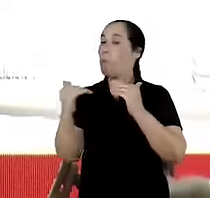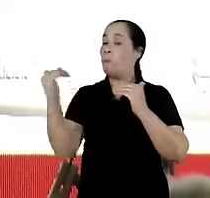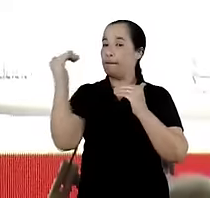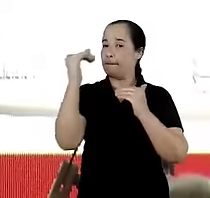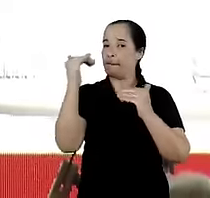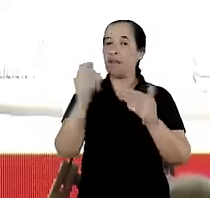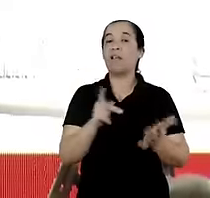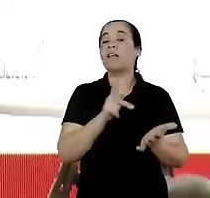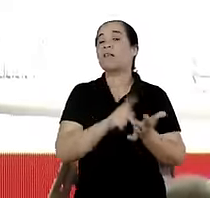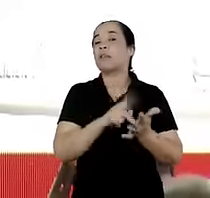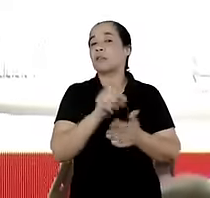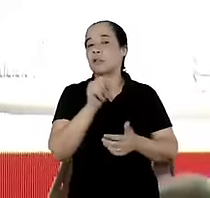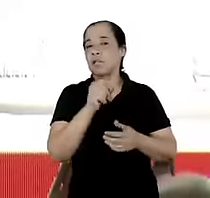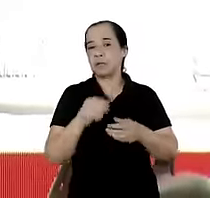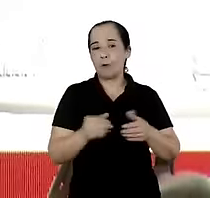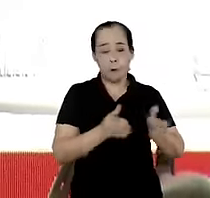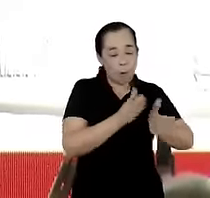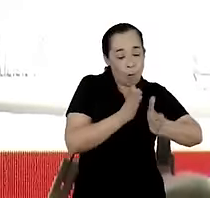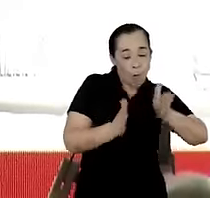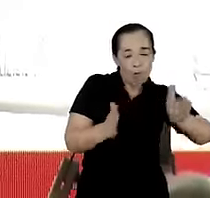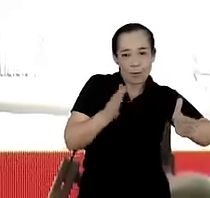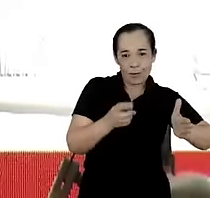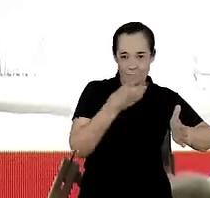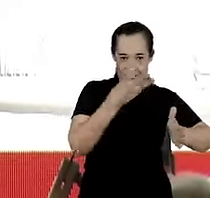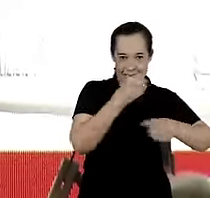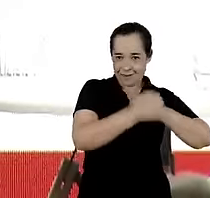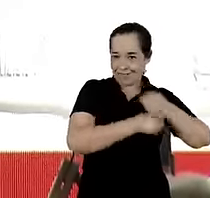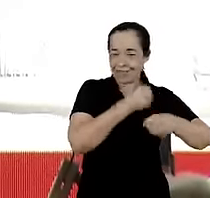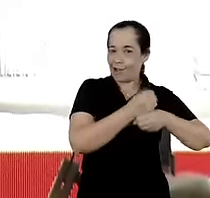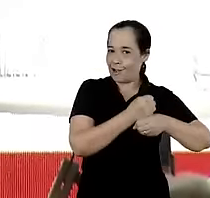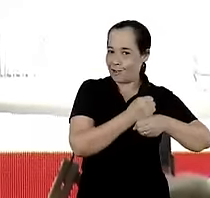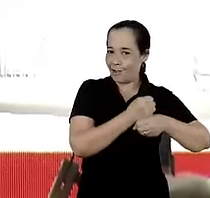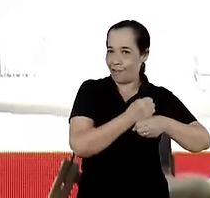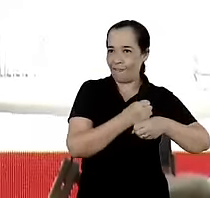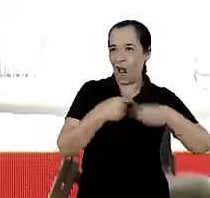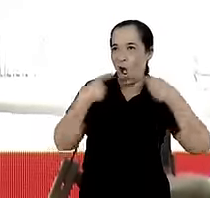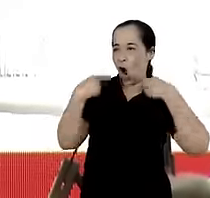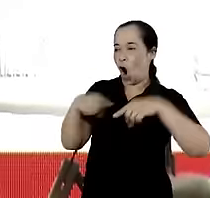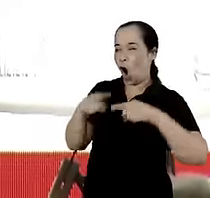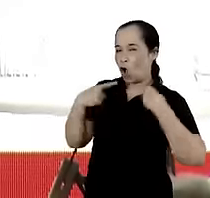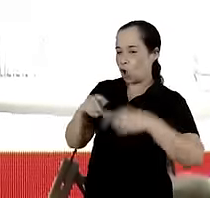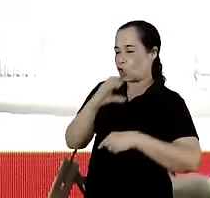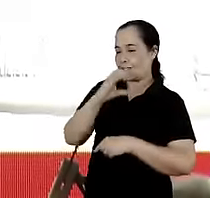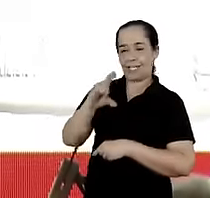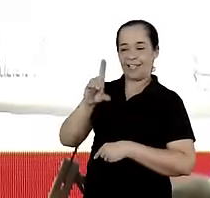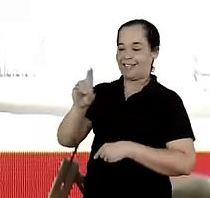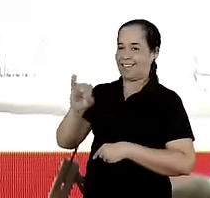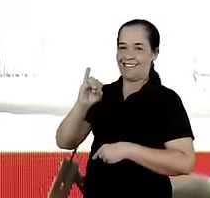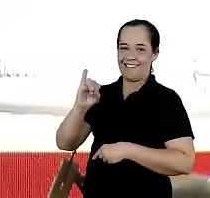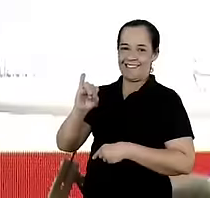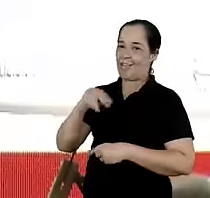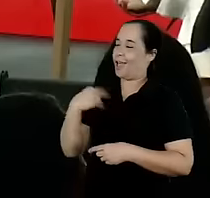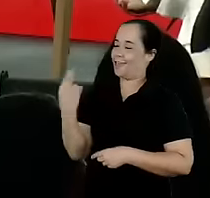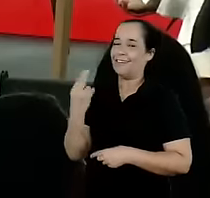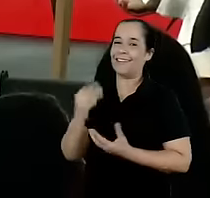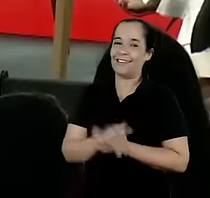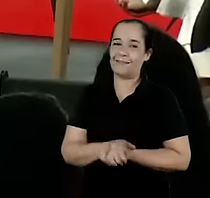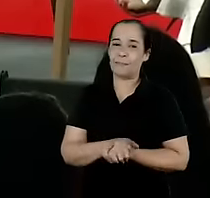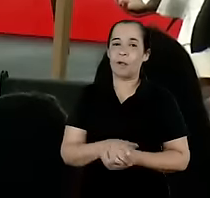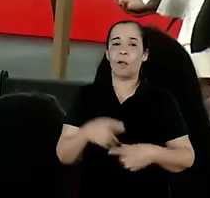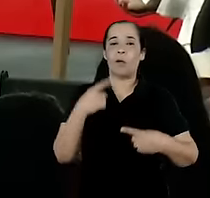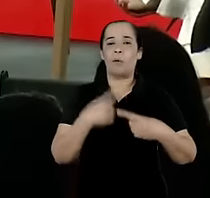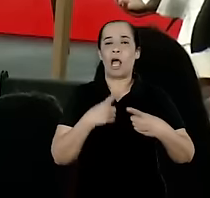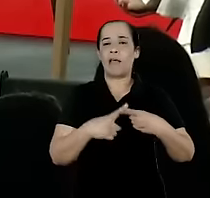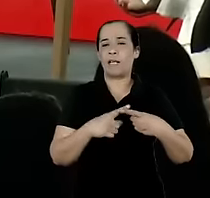últimos três anos foi muito difícil falar mal do CDI né não tinha como falar mal do CDI né então é um pouco desse reflexo de Resgate em bolsa pouco apetite em bolsa vem